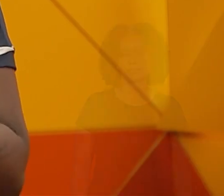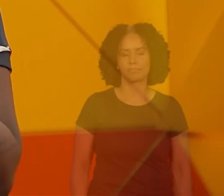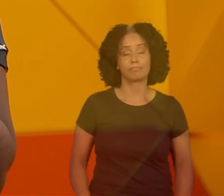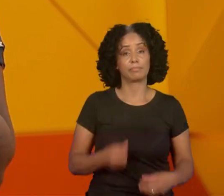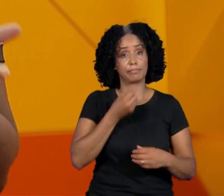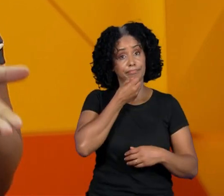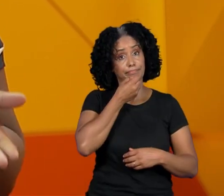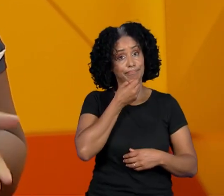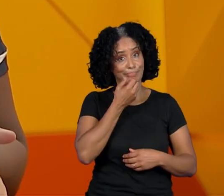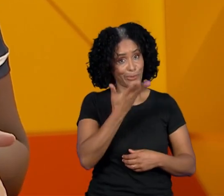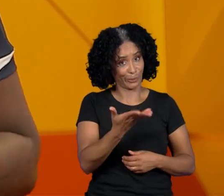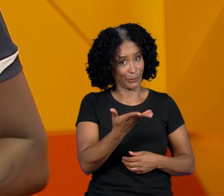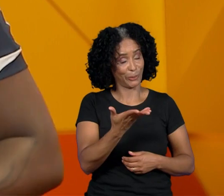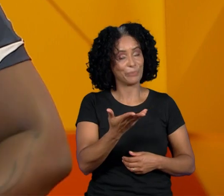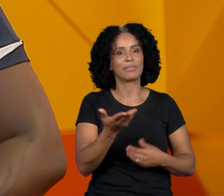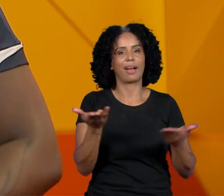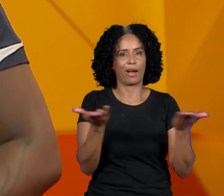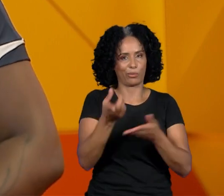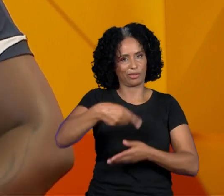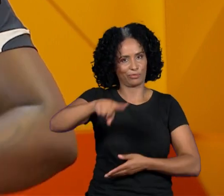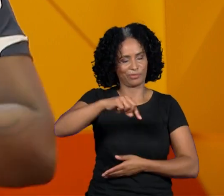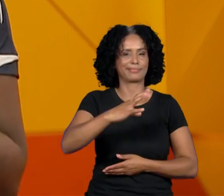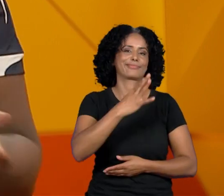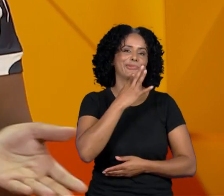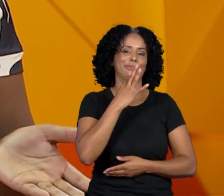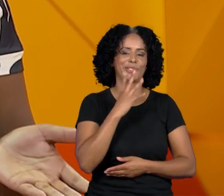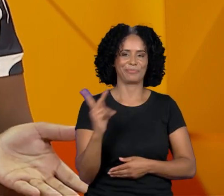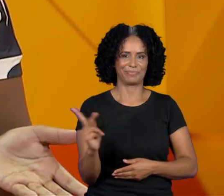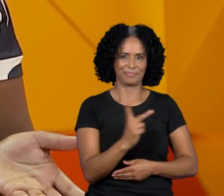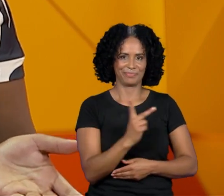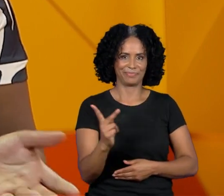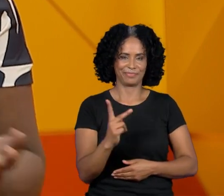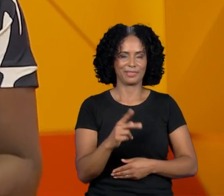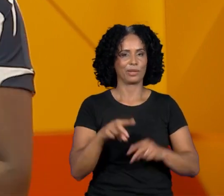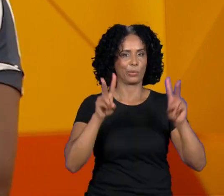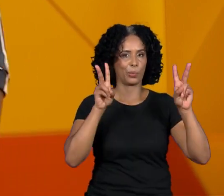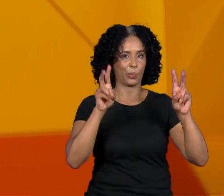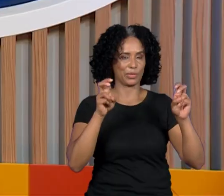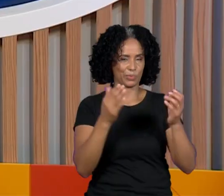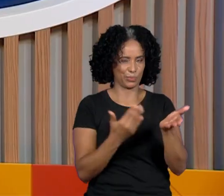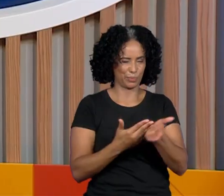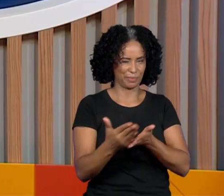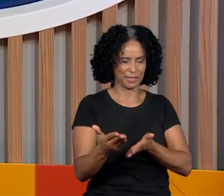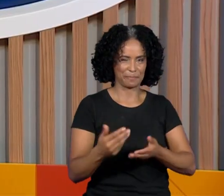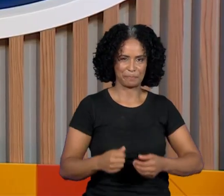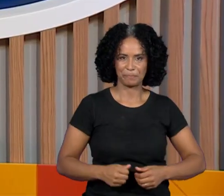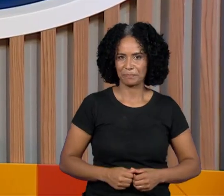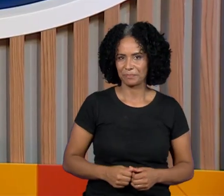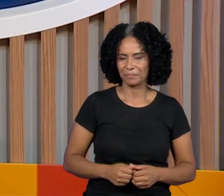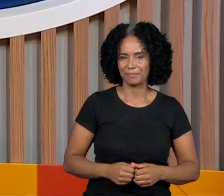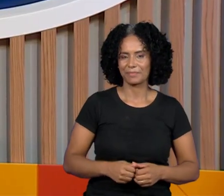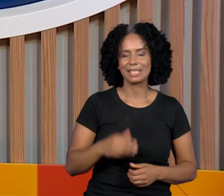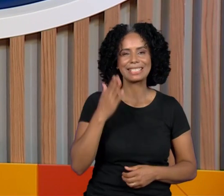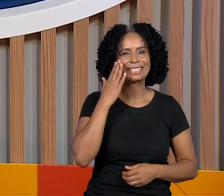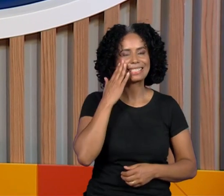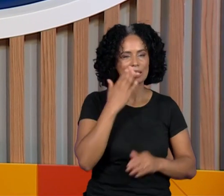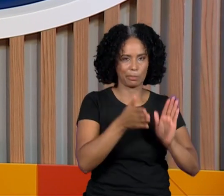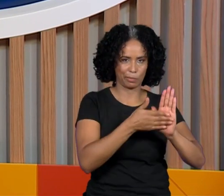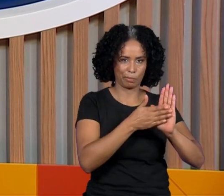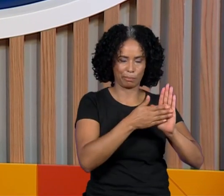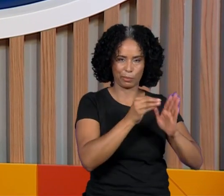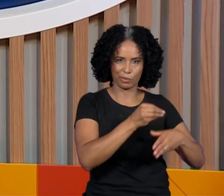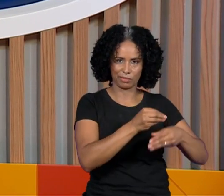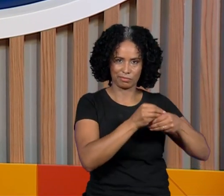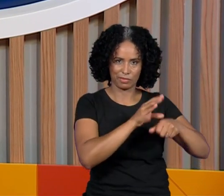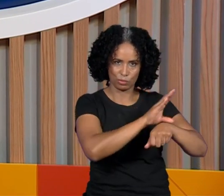Bom, agora que você já conhece as nossas convidadas, então vamos direto ao assunto. A PEC das domésticas garantiu